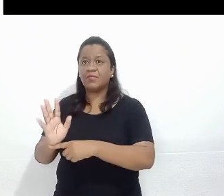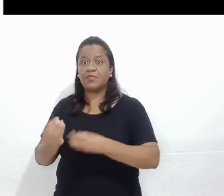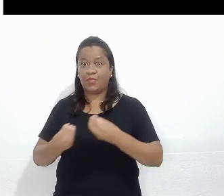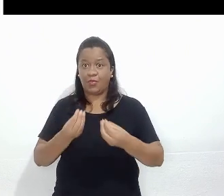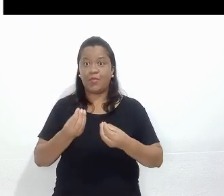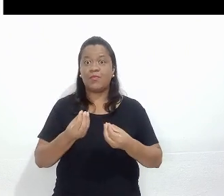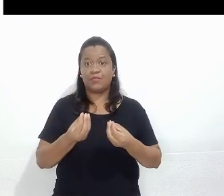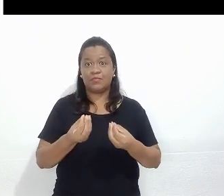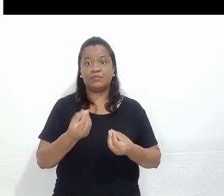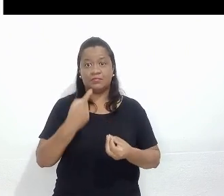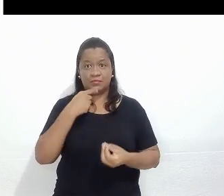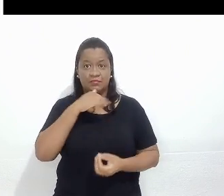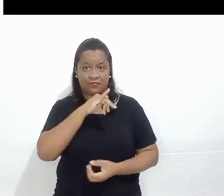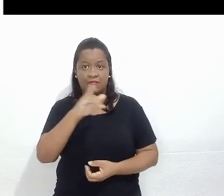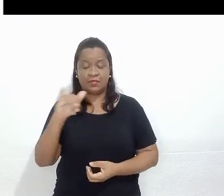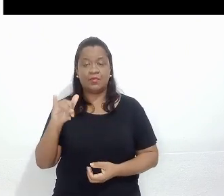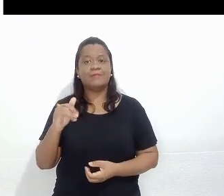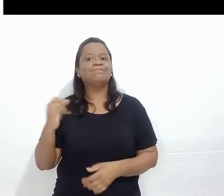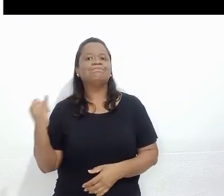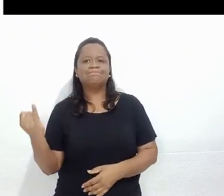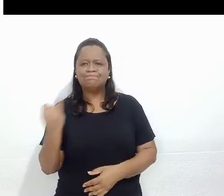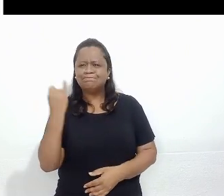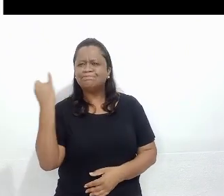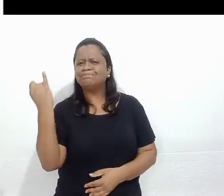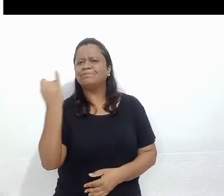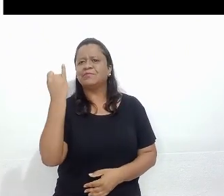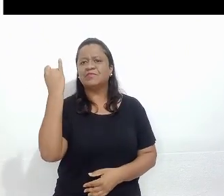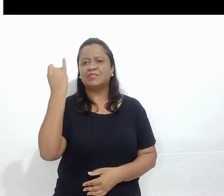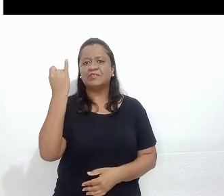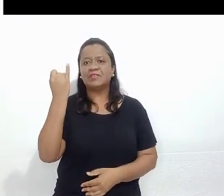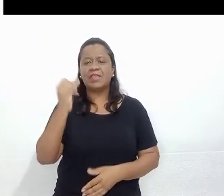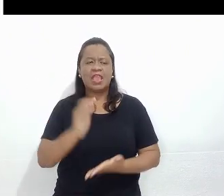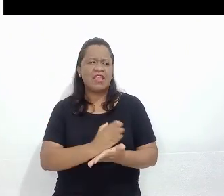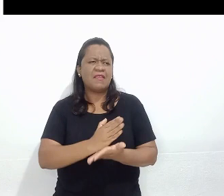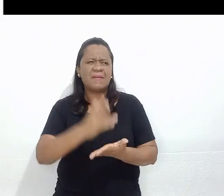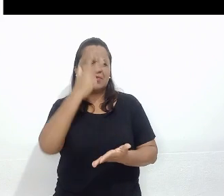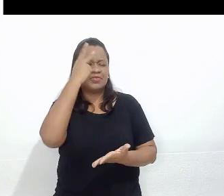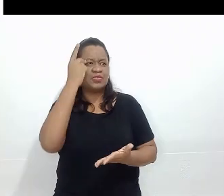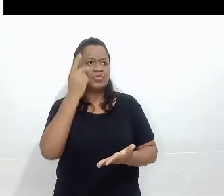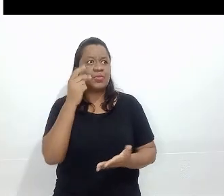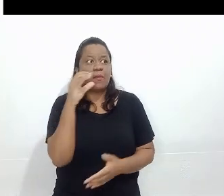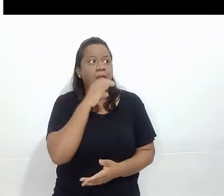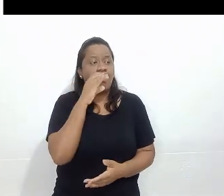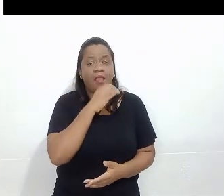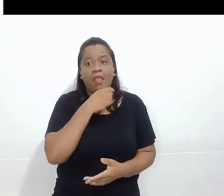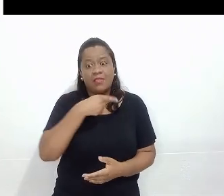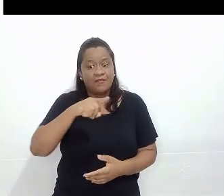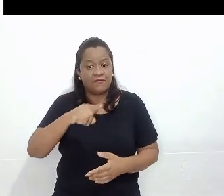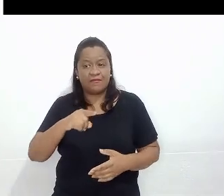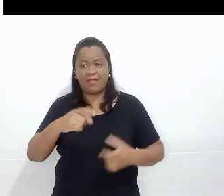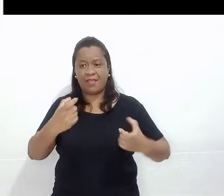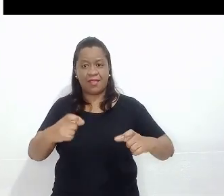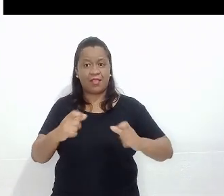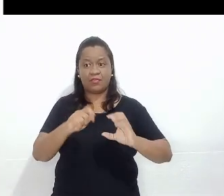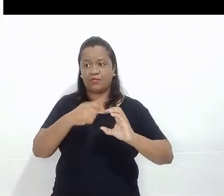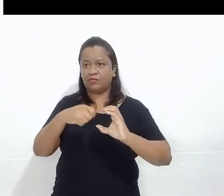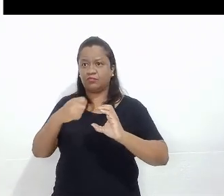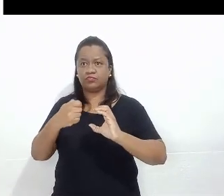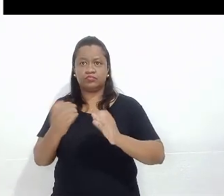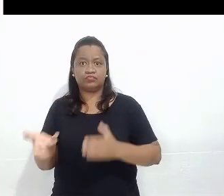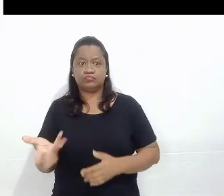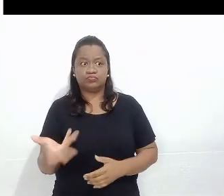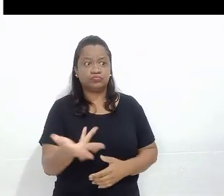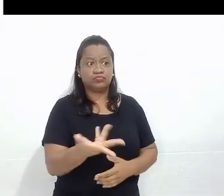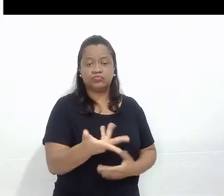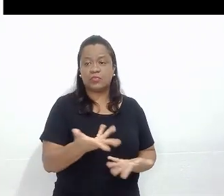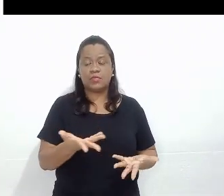é muito importante. Tá? Às vezes as pessoas têm pressa, né? Todo mundo tem pressa de ir para o set de filmagem, de filmar. Você está